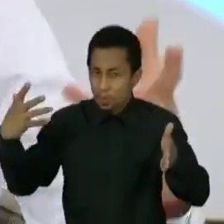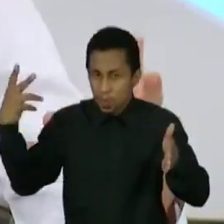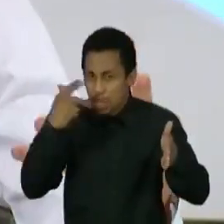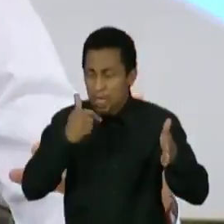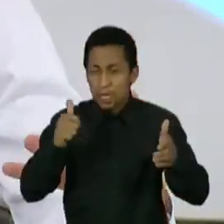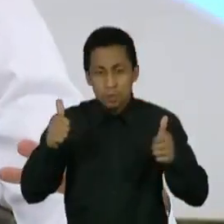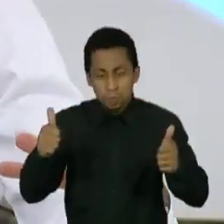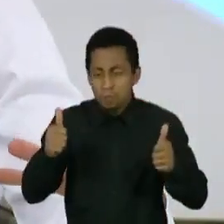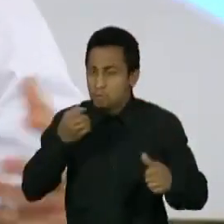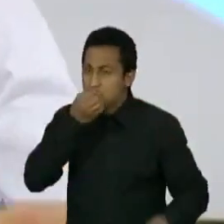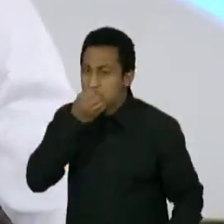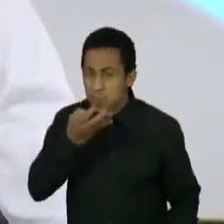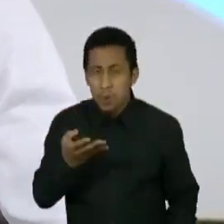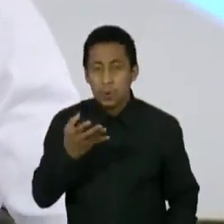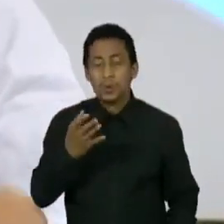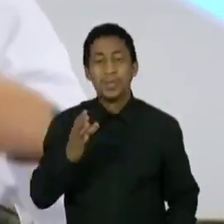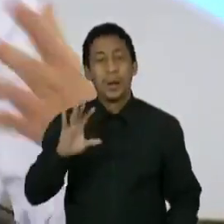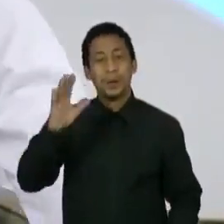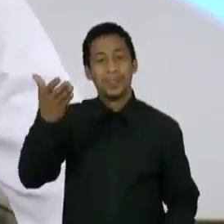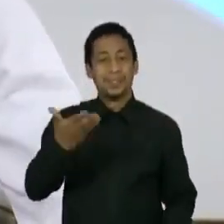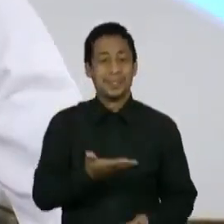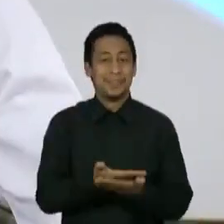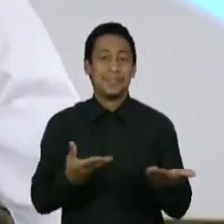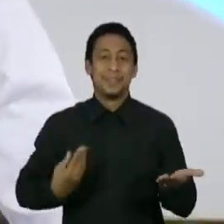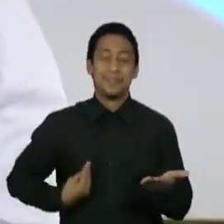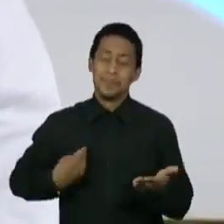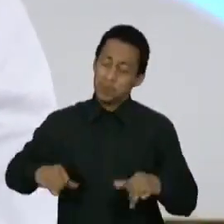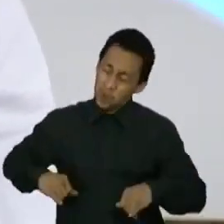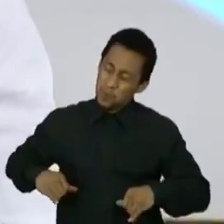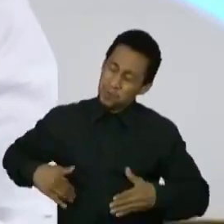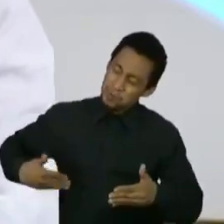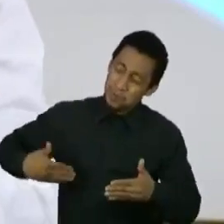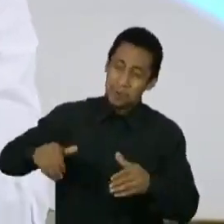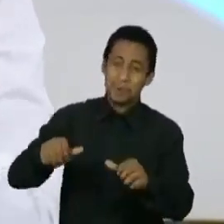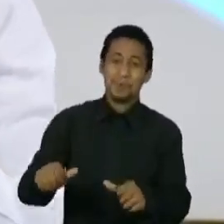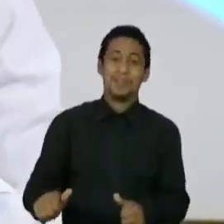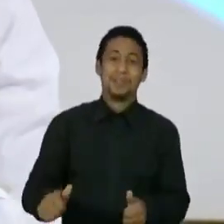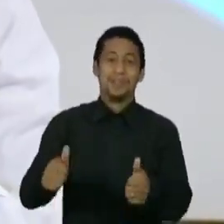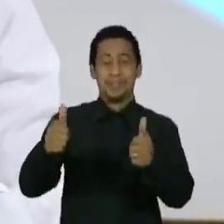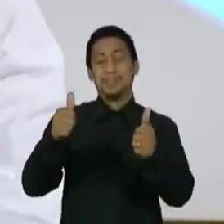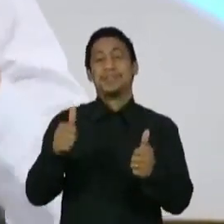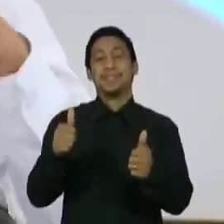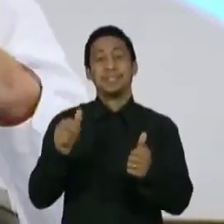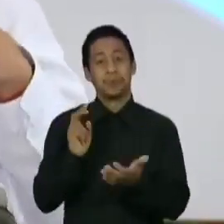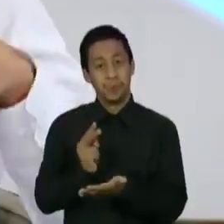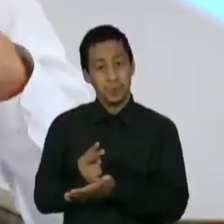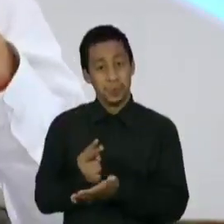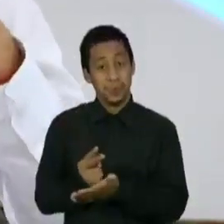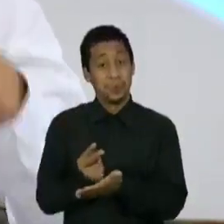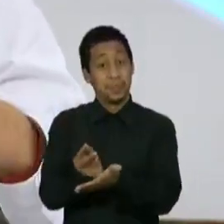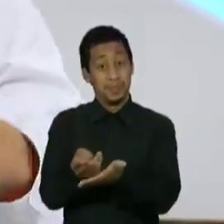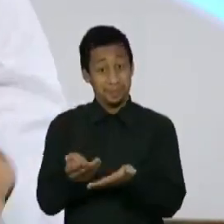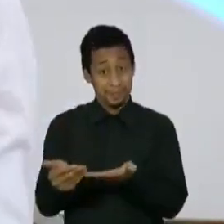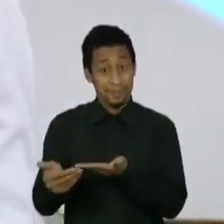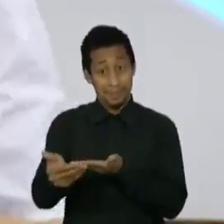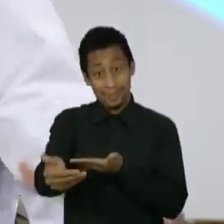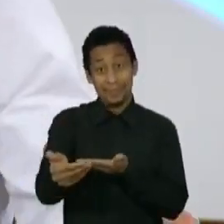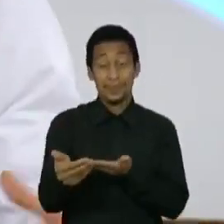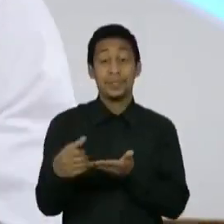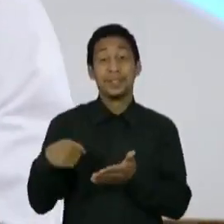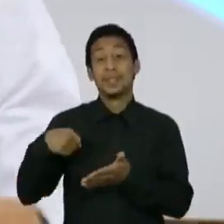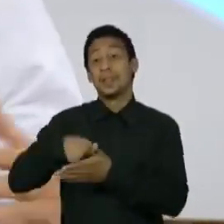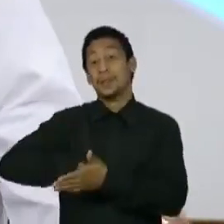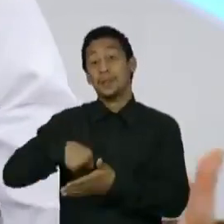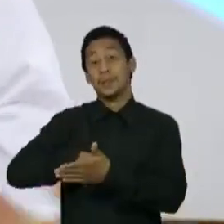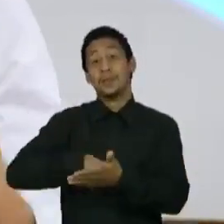potente brilhante que tá acontecendo na nossa vida depois de tanto sofrimento em que a gente segue no embate seguimos Na luta